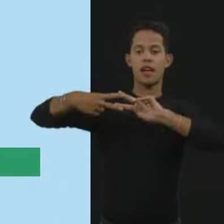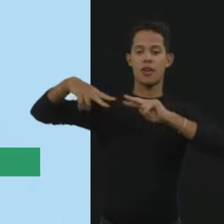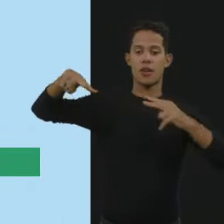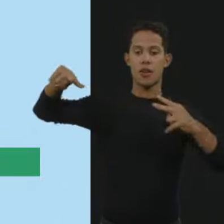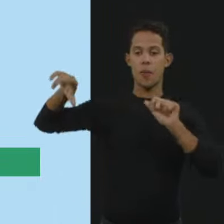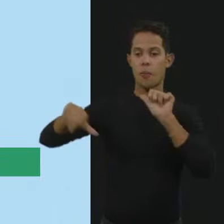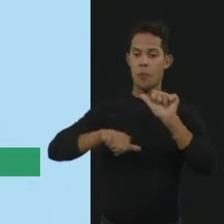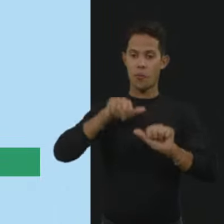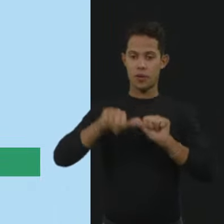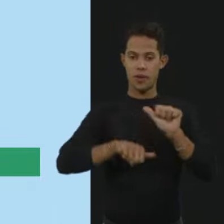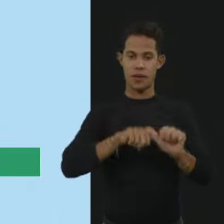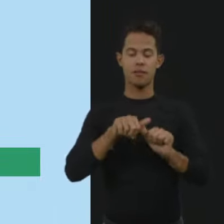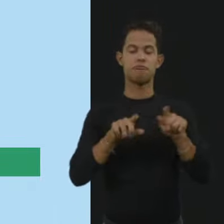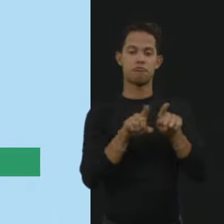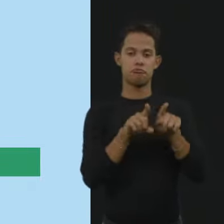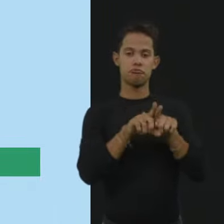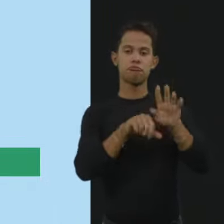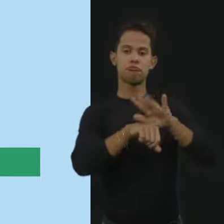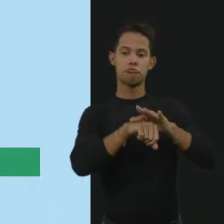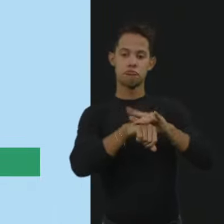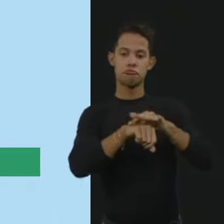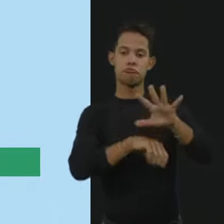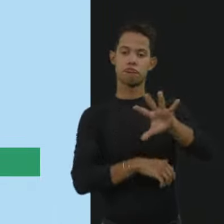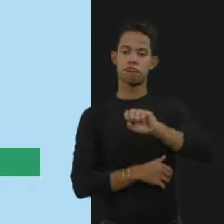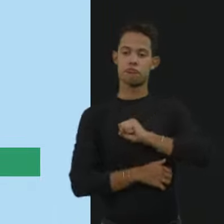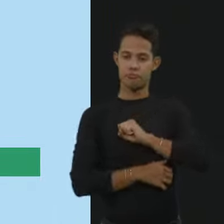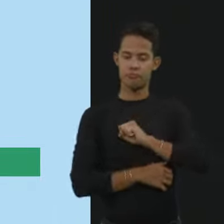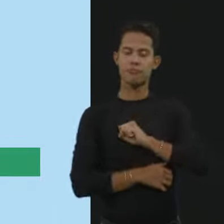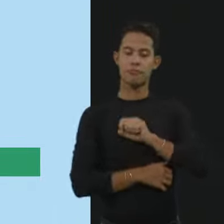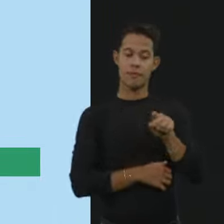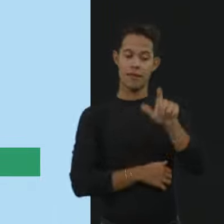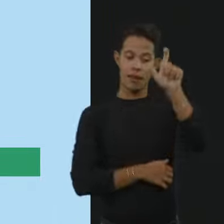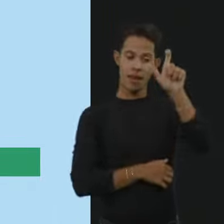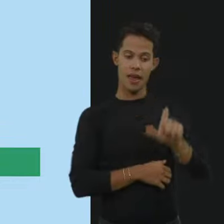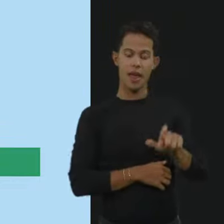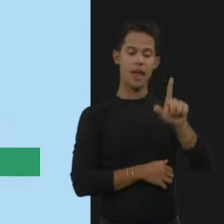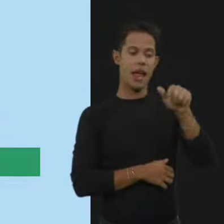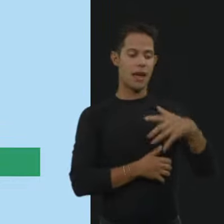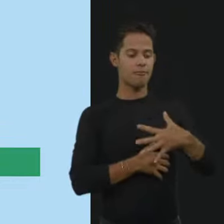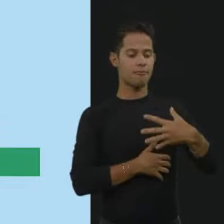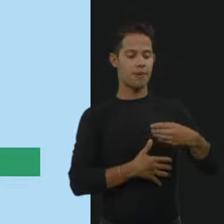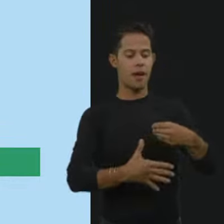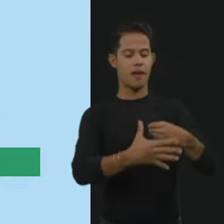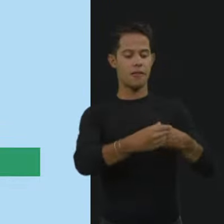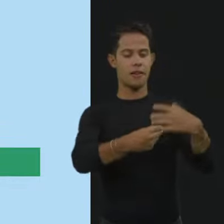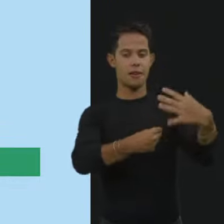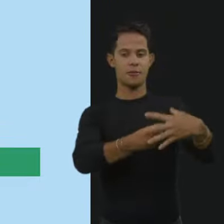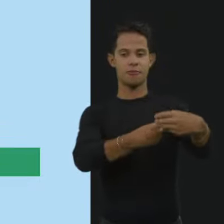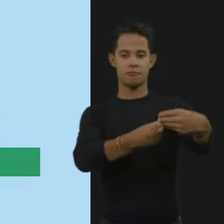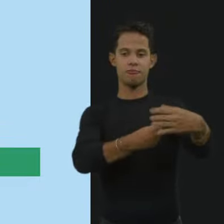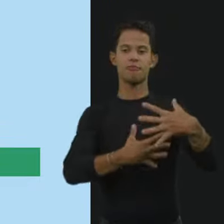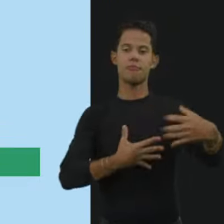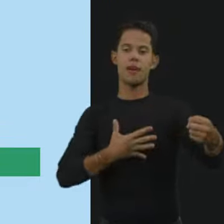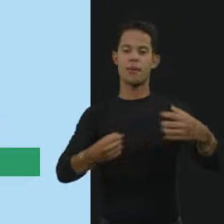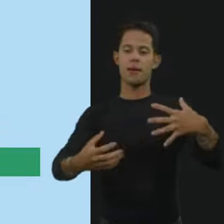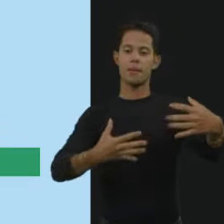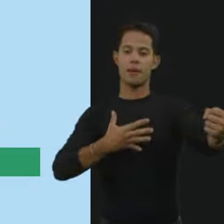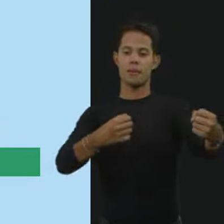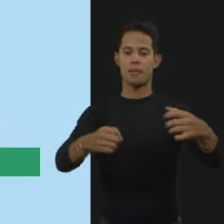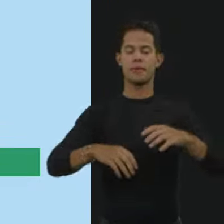doença, né? E ele ser, no caso, o que vai deixar os seus descendentes. E, por último, o